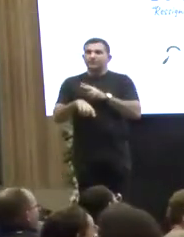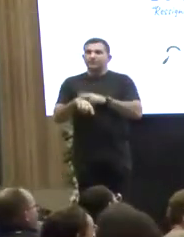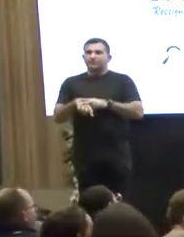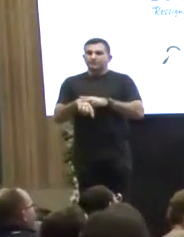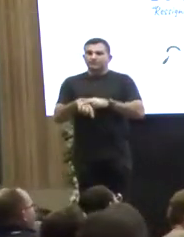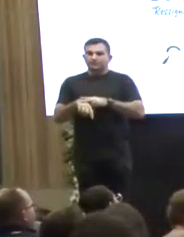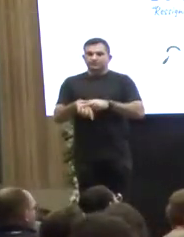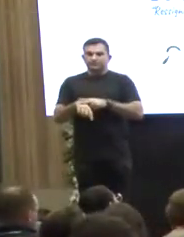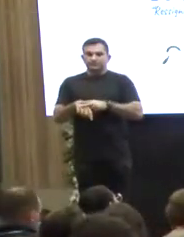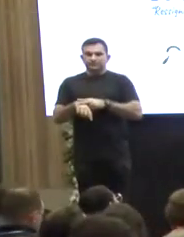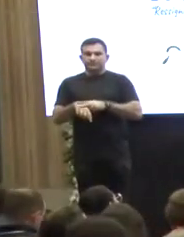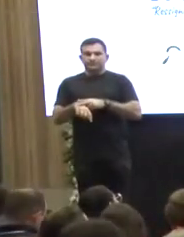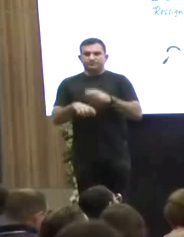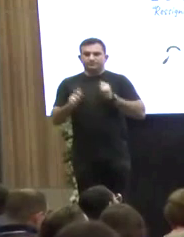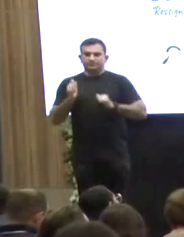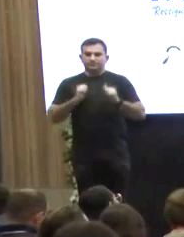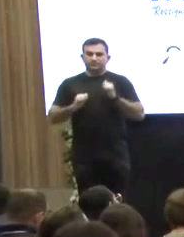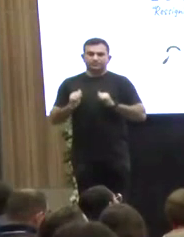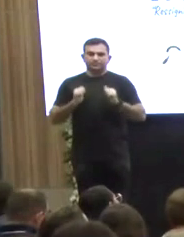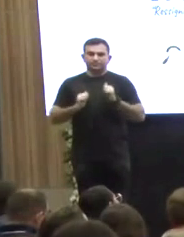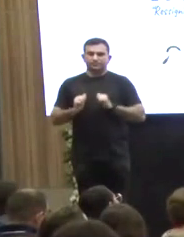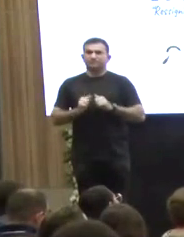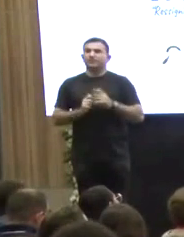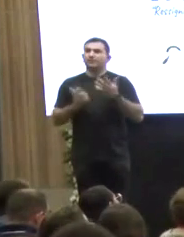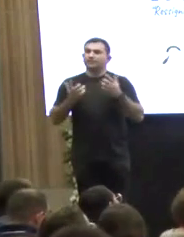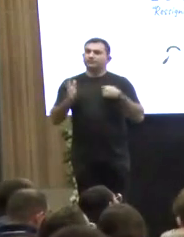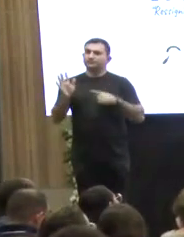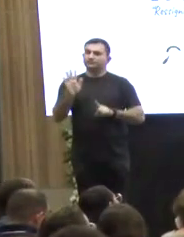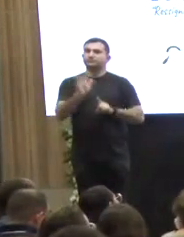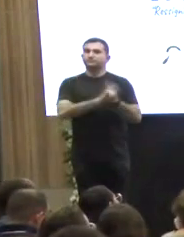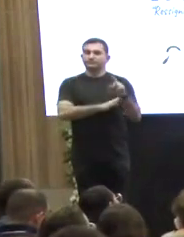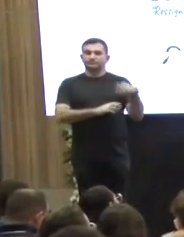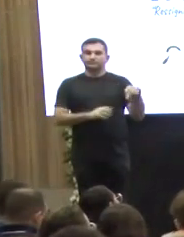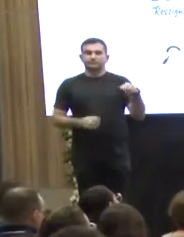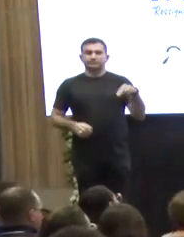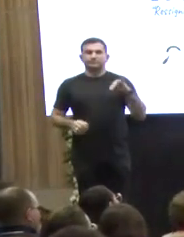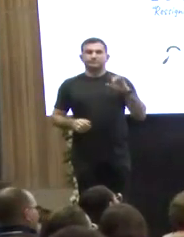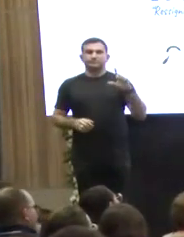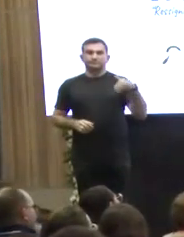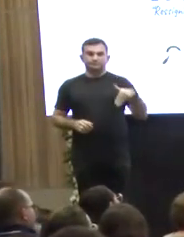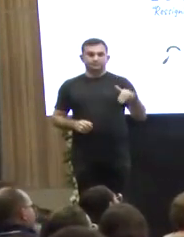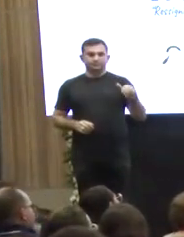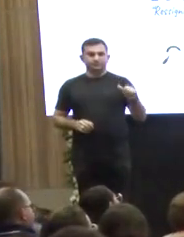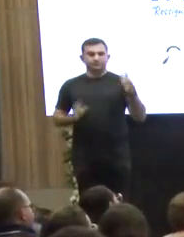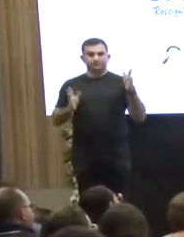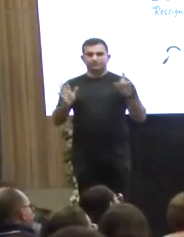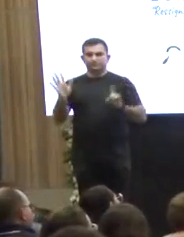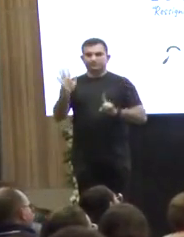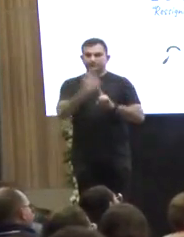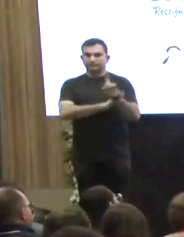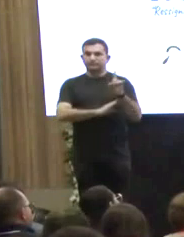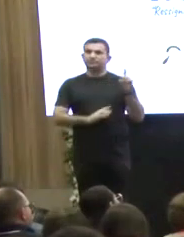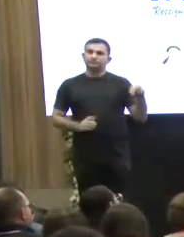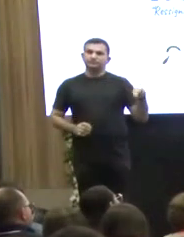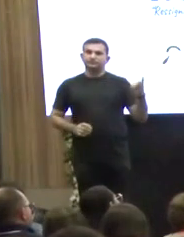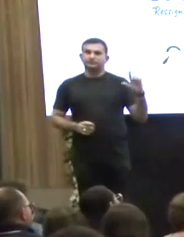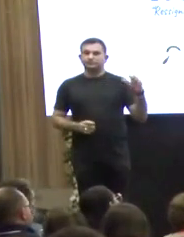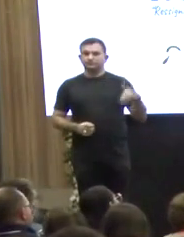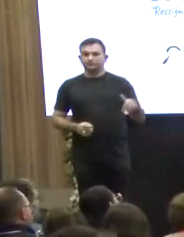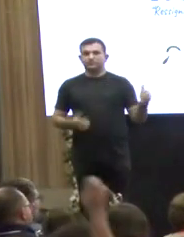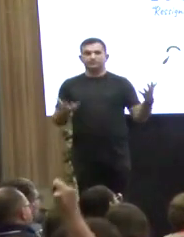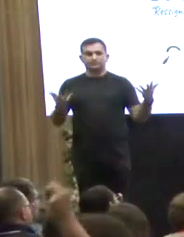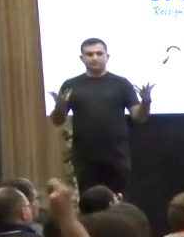Bom dia. Minha pergunta, eu fiquei inquieta com a fala da colega, que eu só vi a cor da blusa